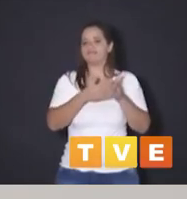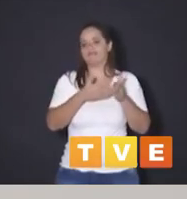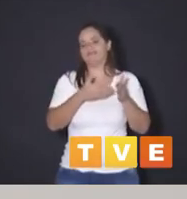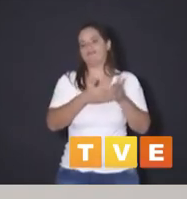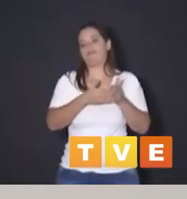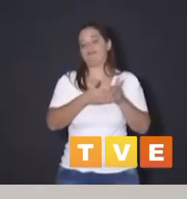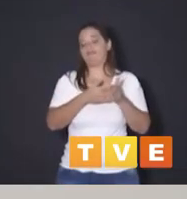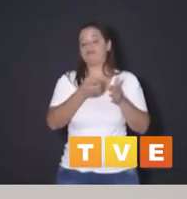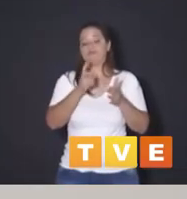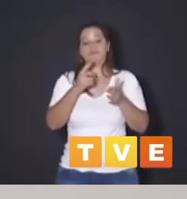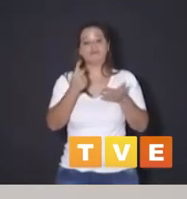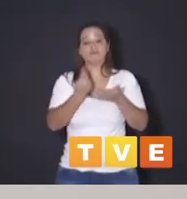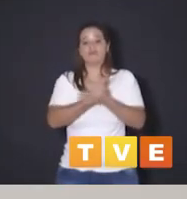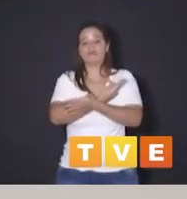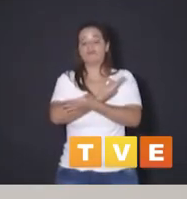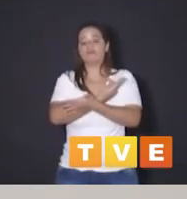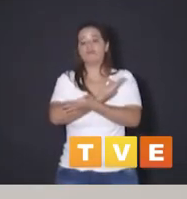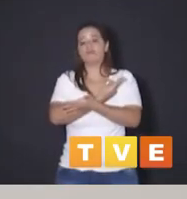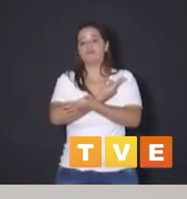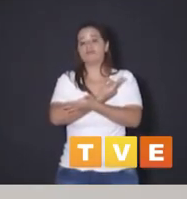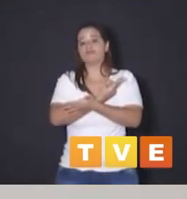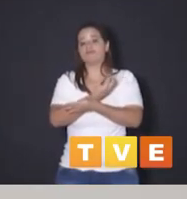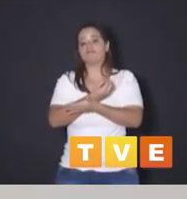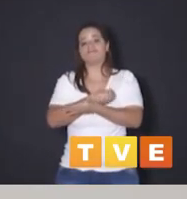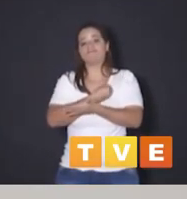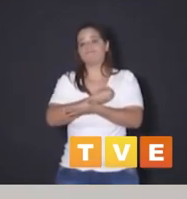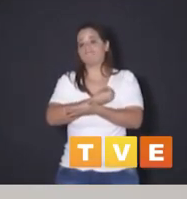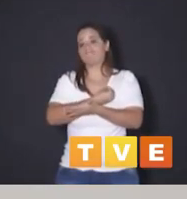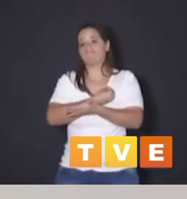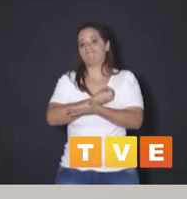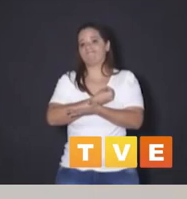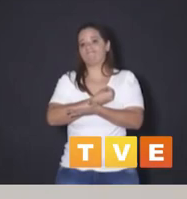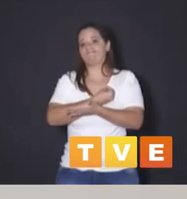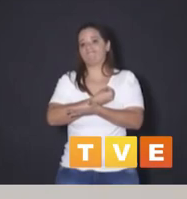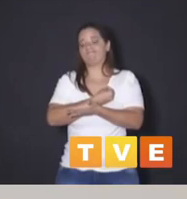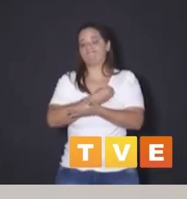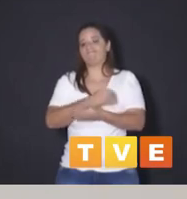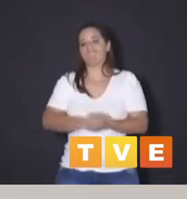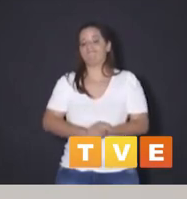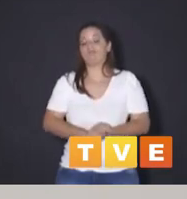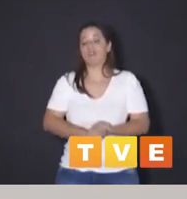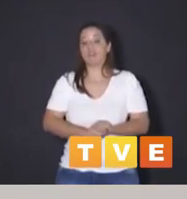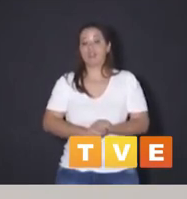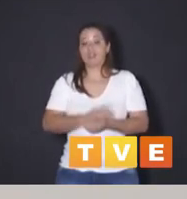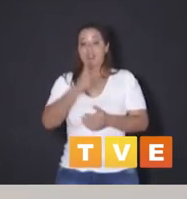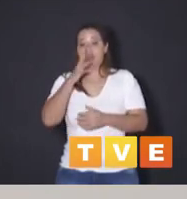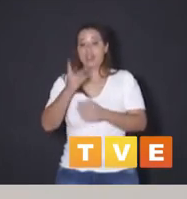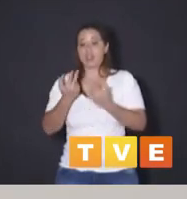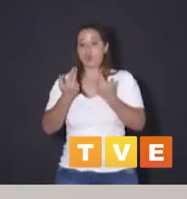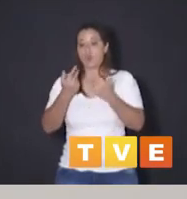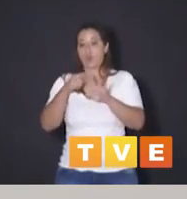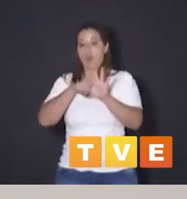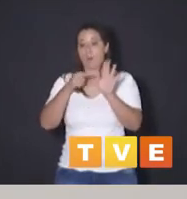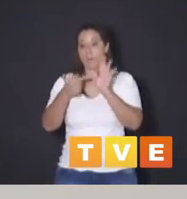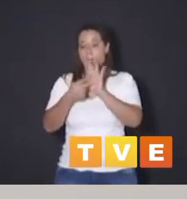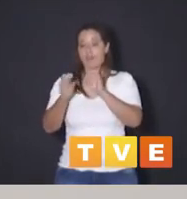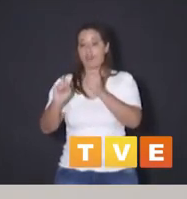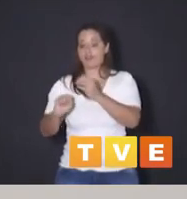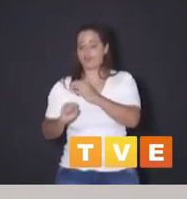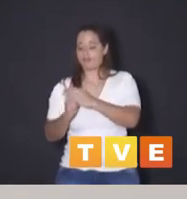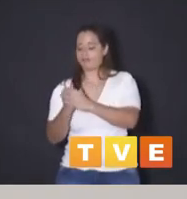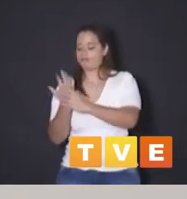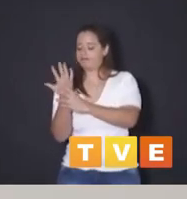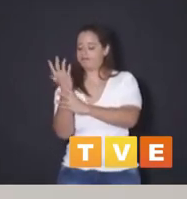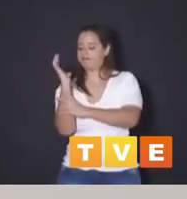senão não vinda a planta que vinga a planta está